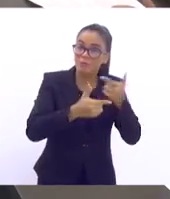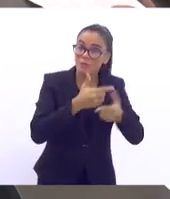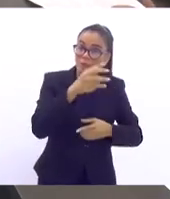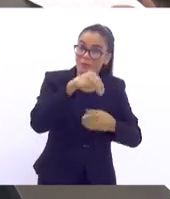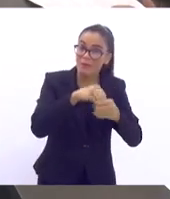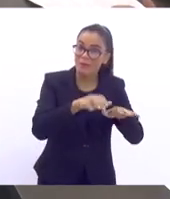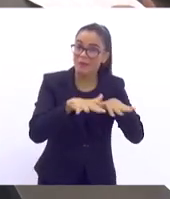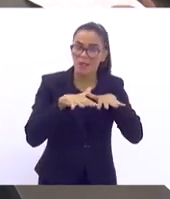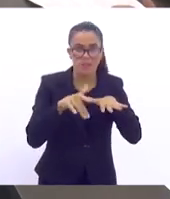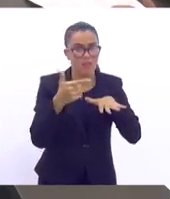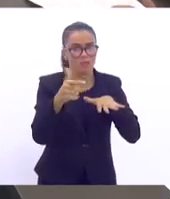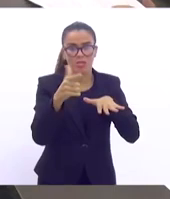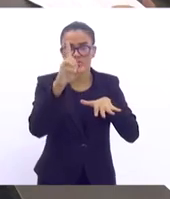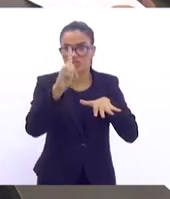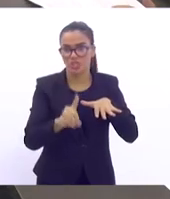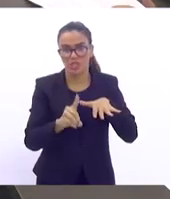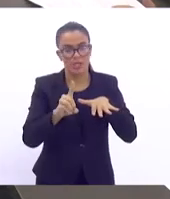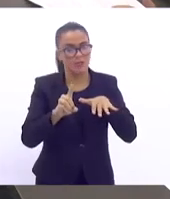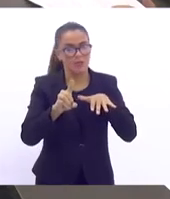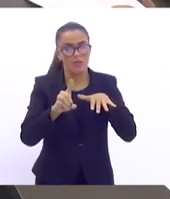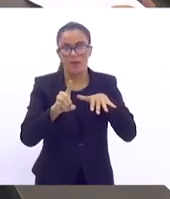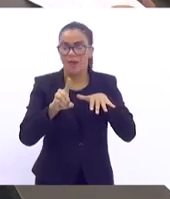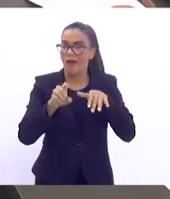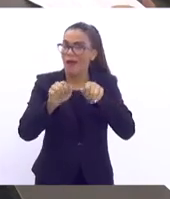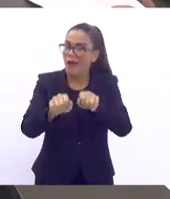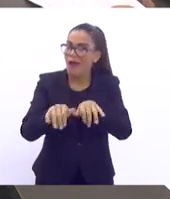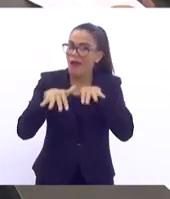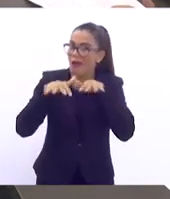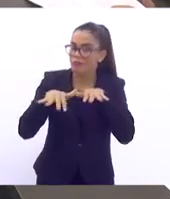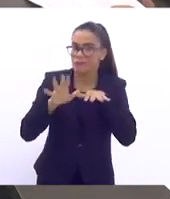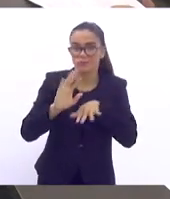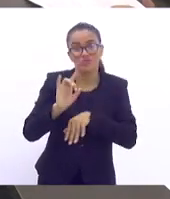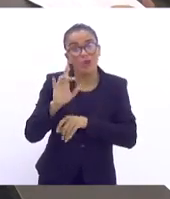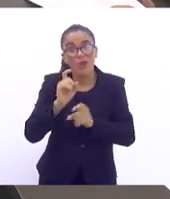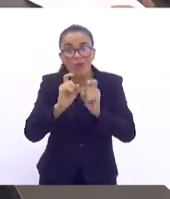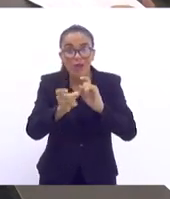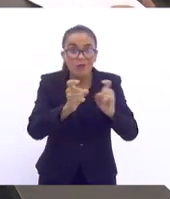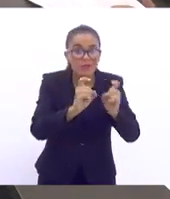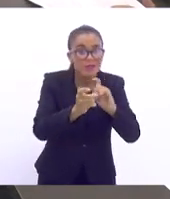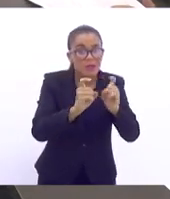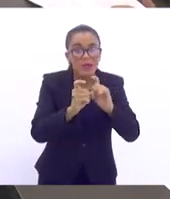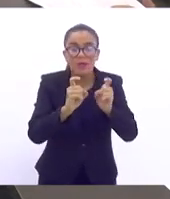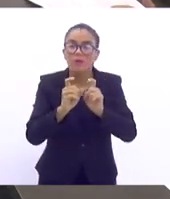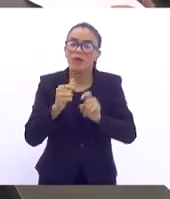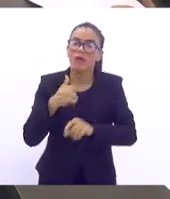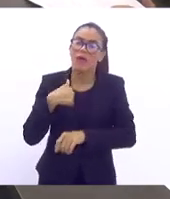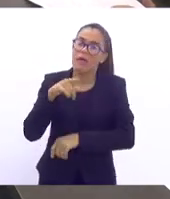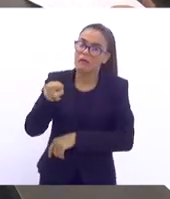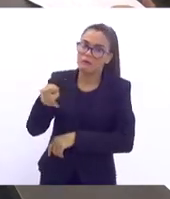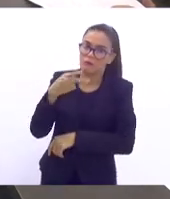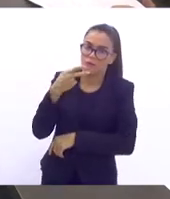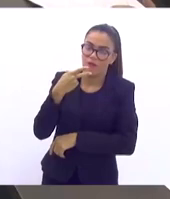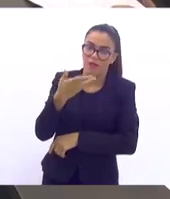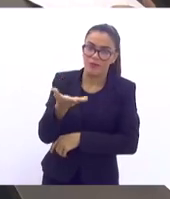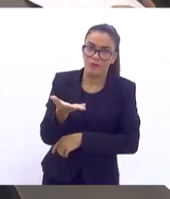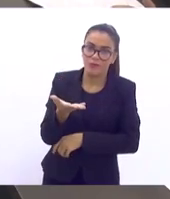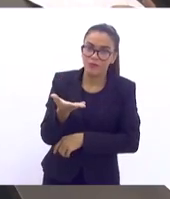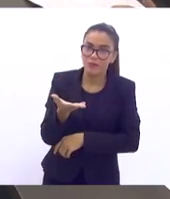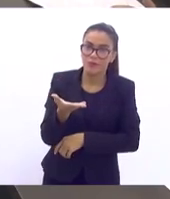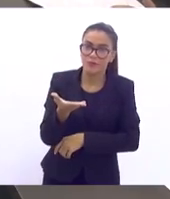realiza audiência é isso que eu tô falando Presidente é isso que eu estou dizendo então